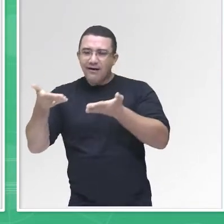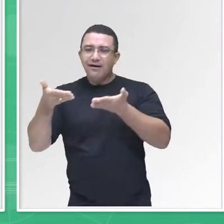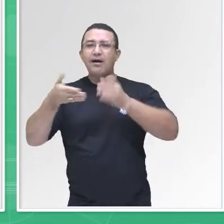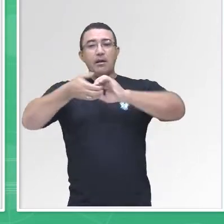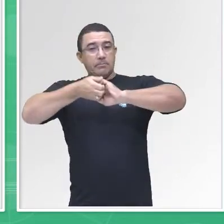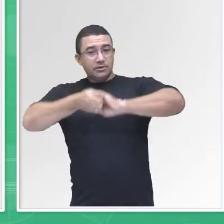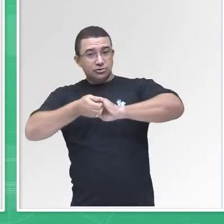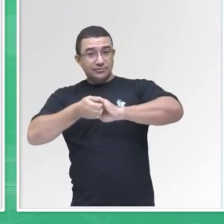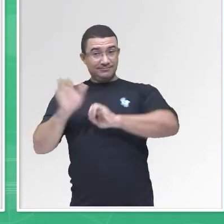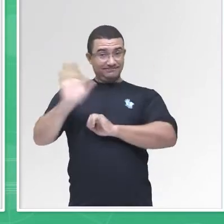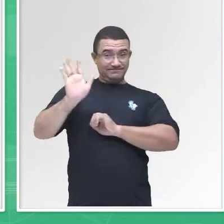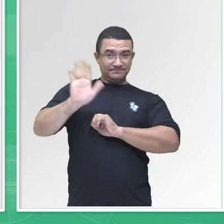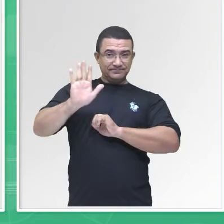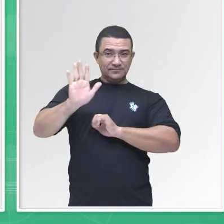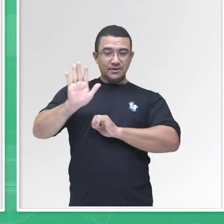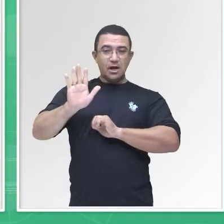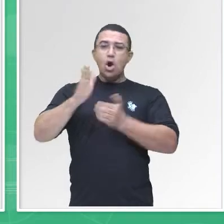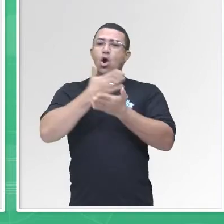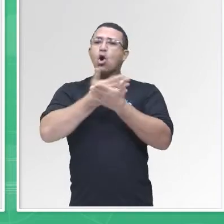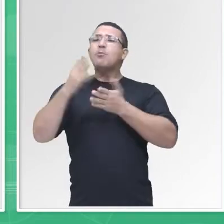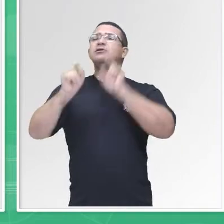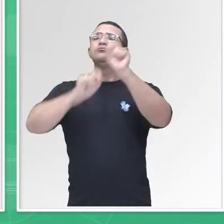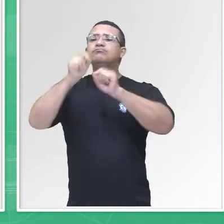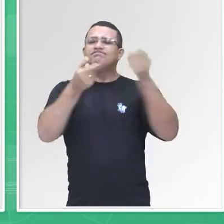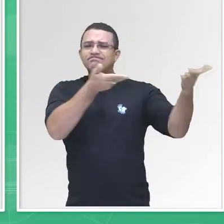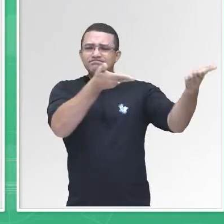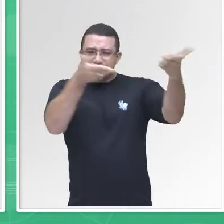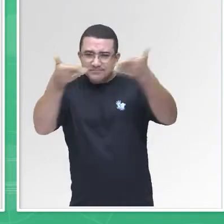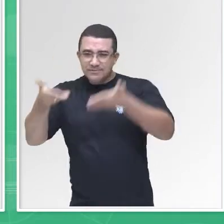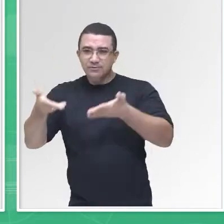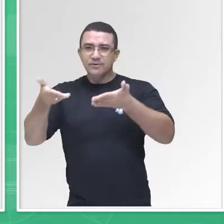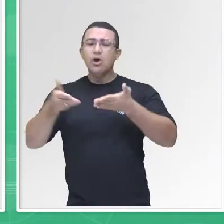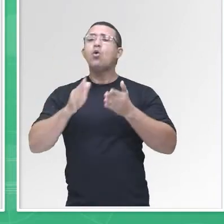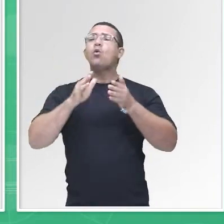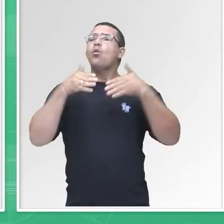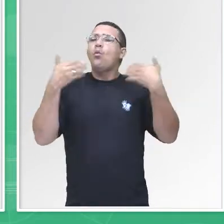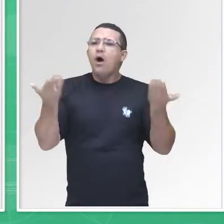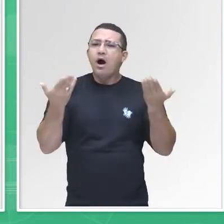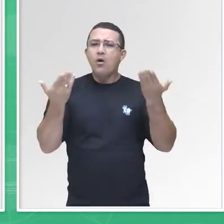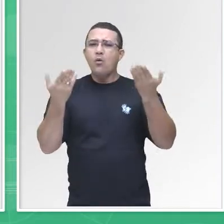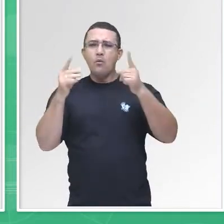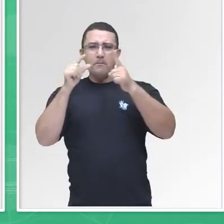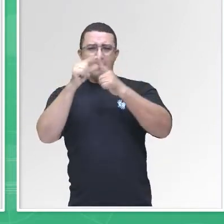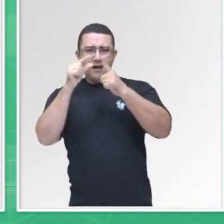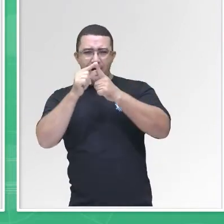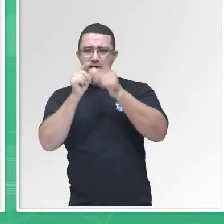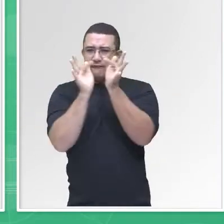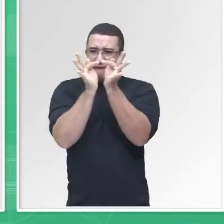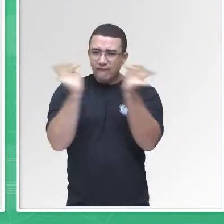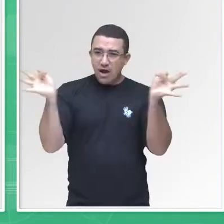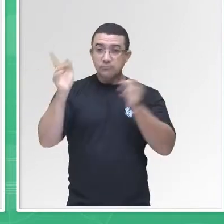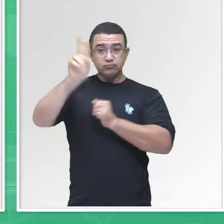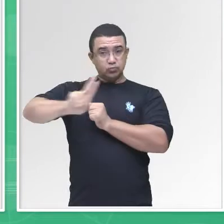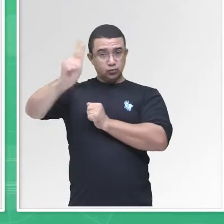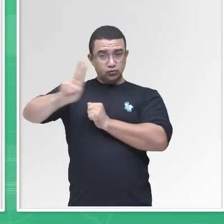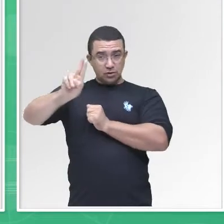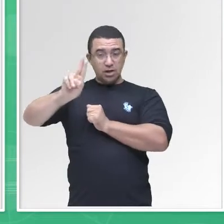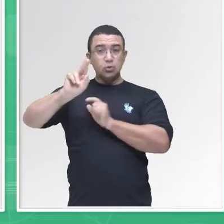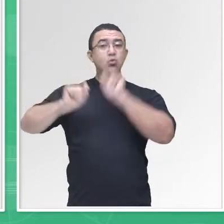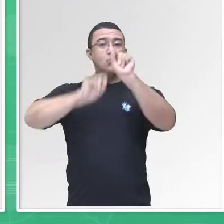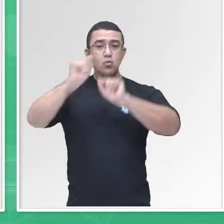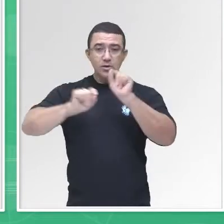vamos começar com las presentaciones. Quais são as expressões que nós utilizamos quando